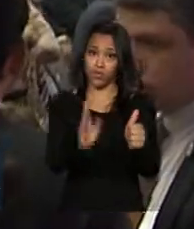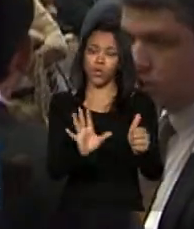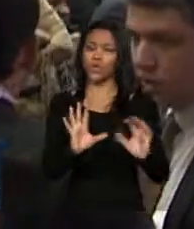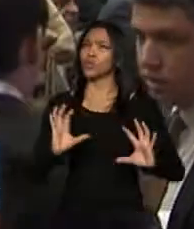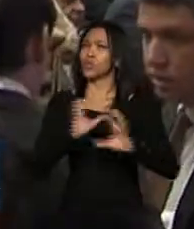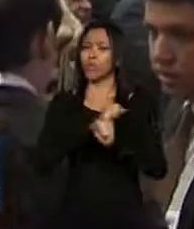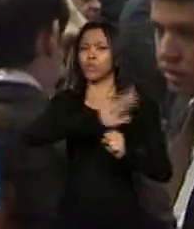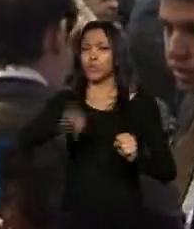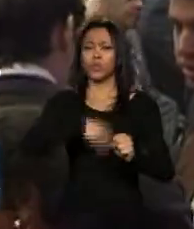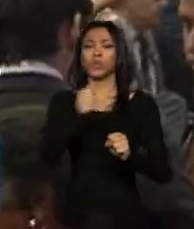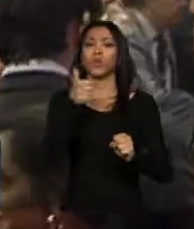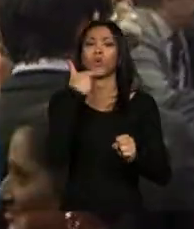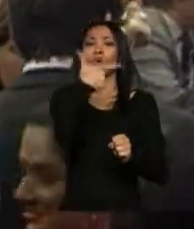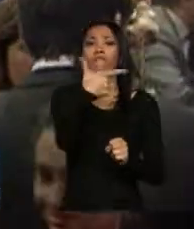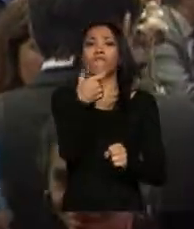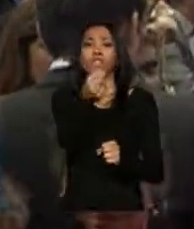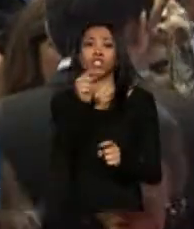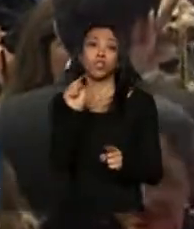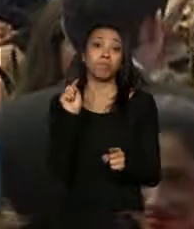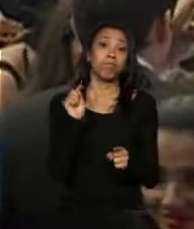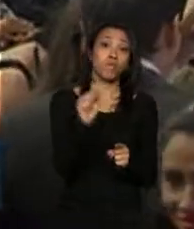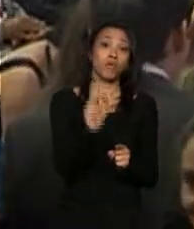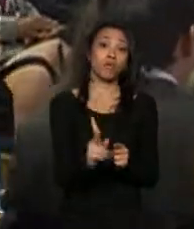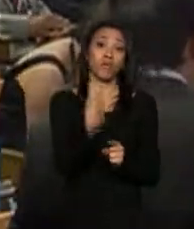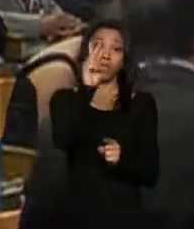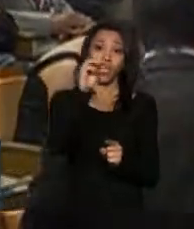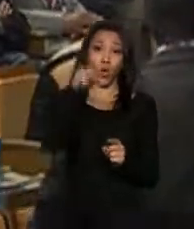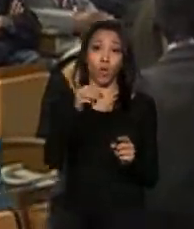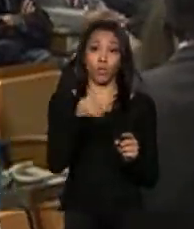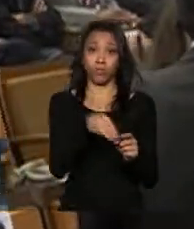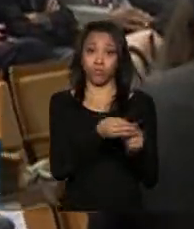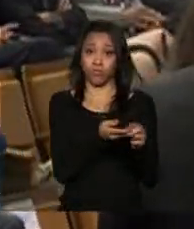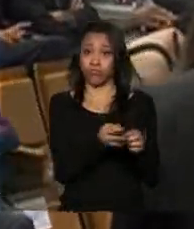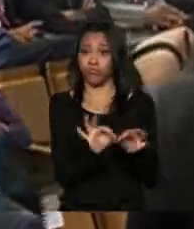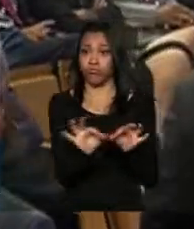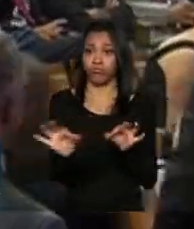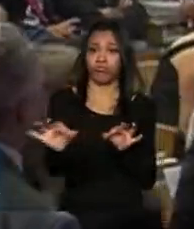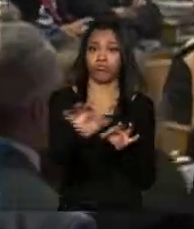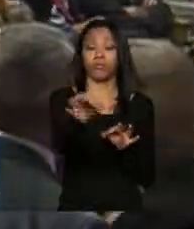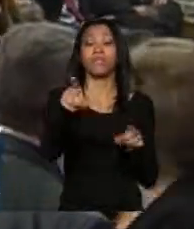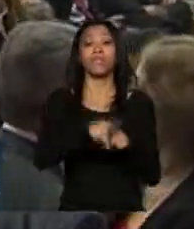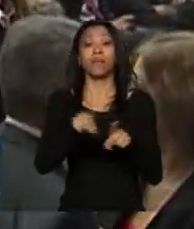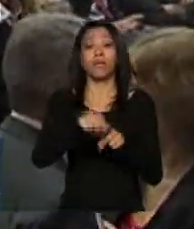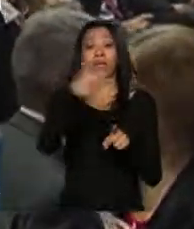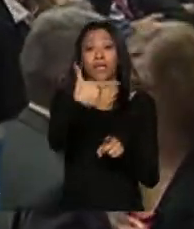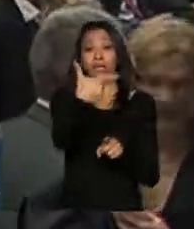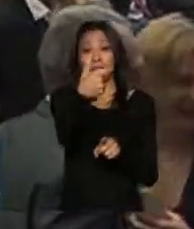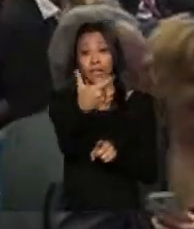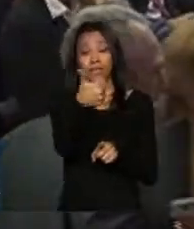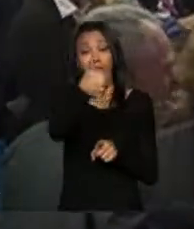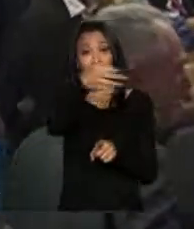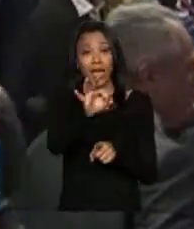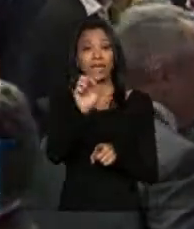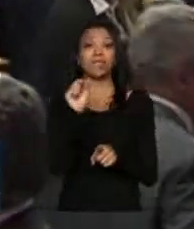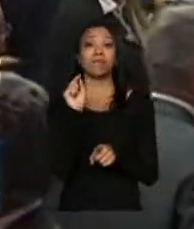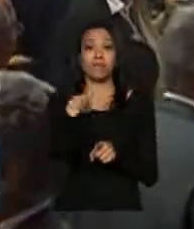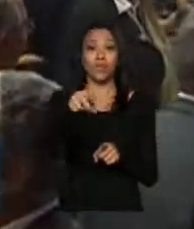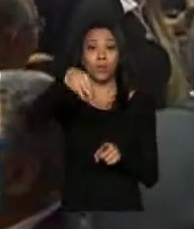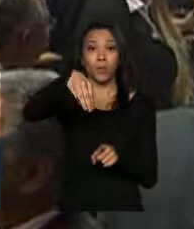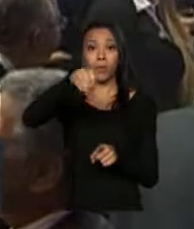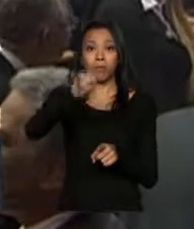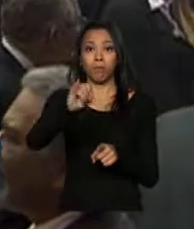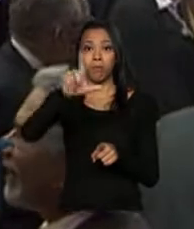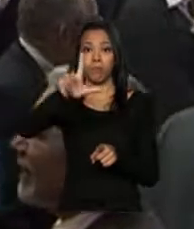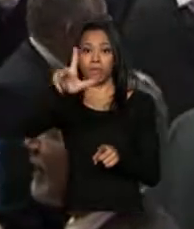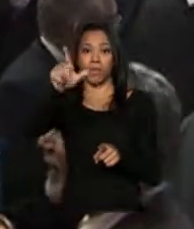percorrer 20 mil quilômetros por terra e voar também aí 10 mil milhas. A tocha deve viajar por